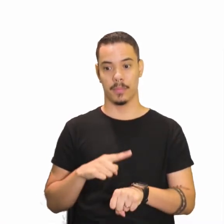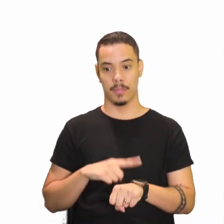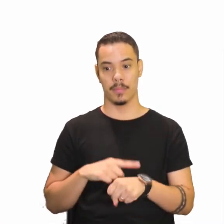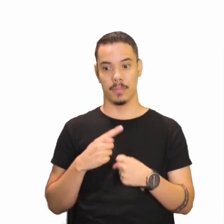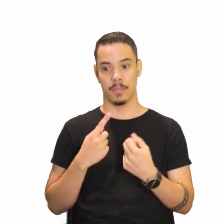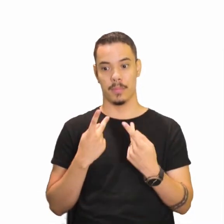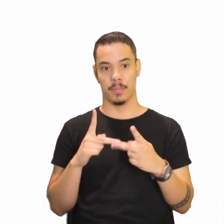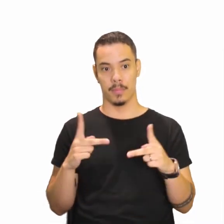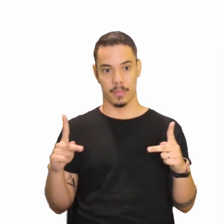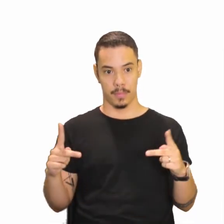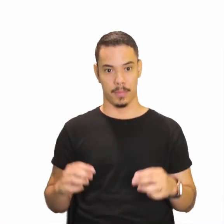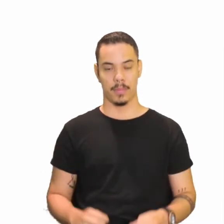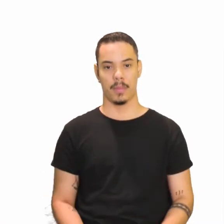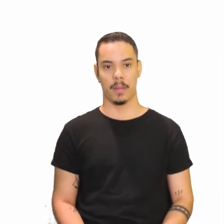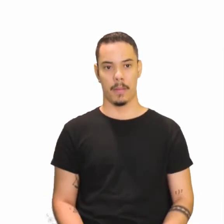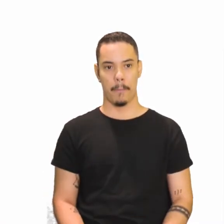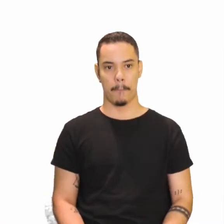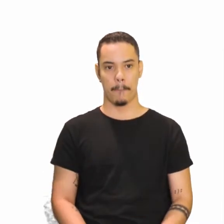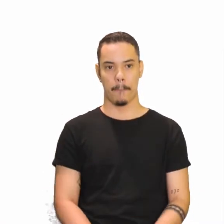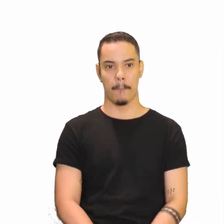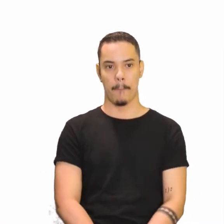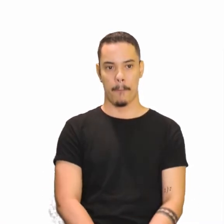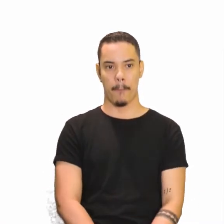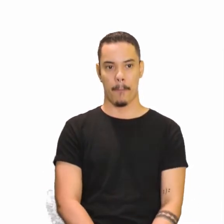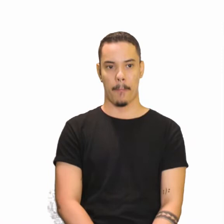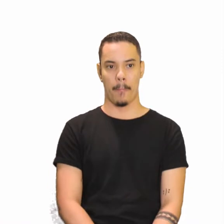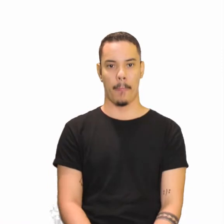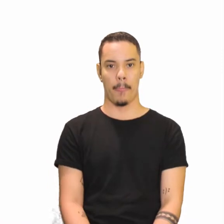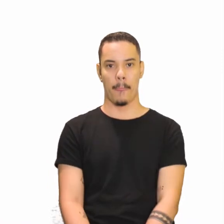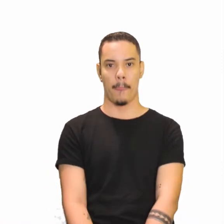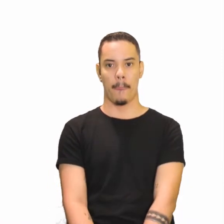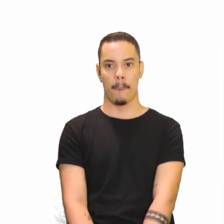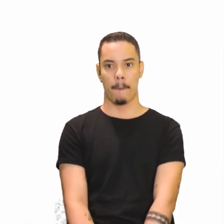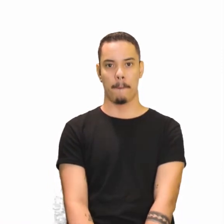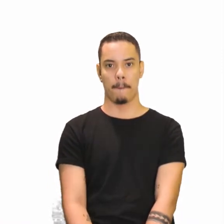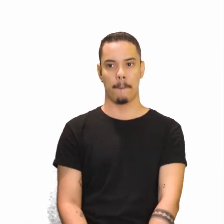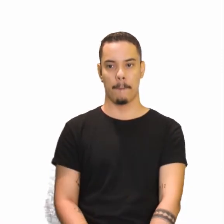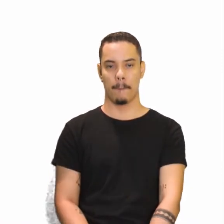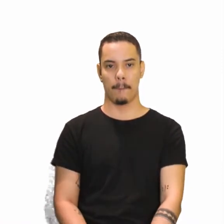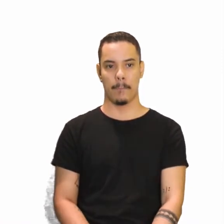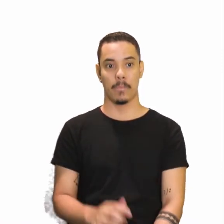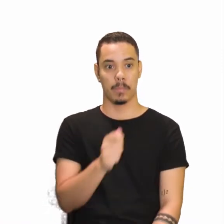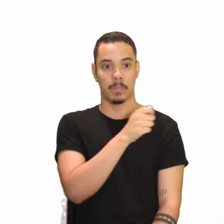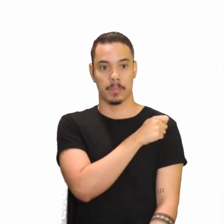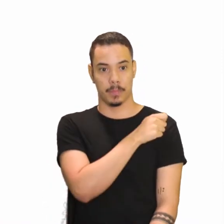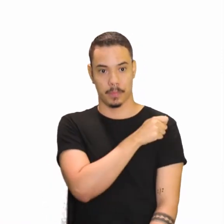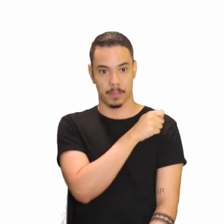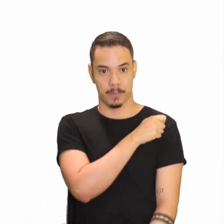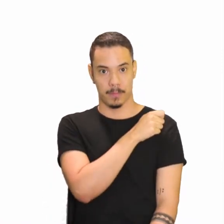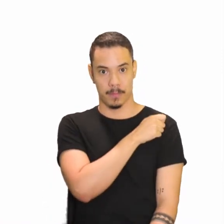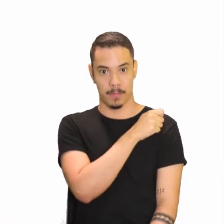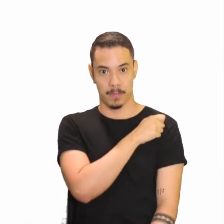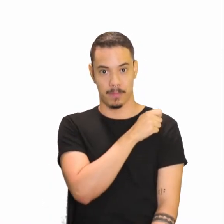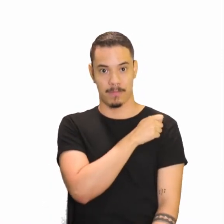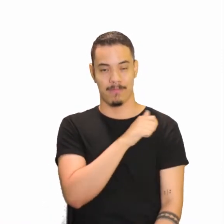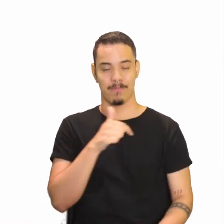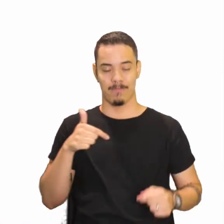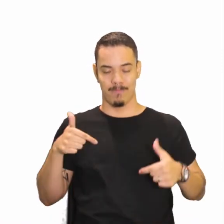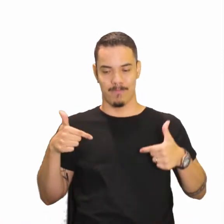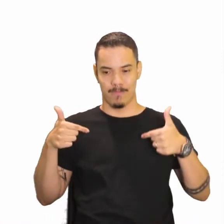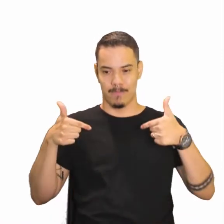né? Olha só, vamos lá na letra A. Os alunos